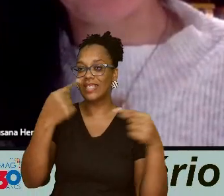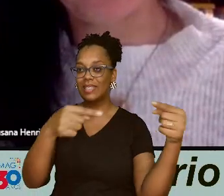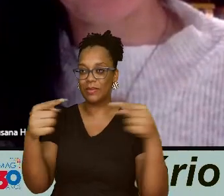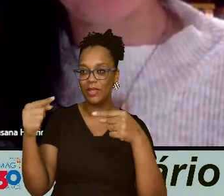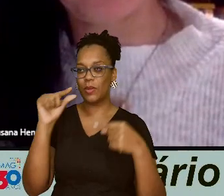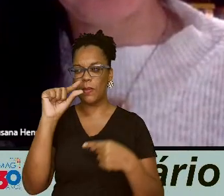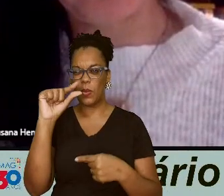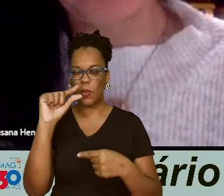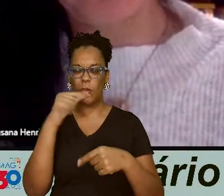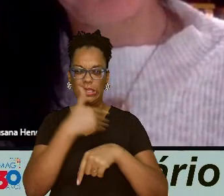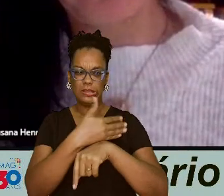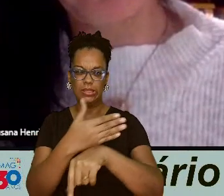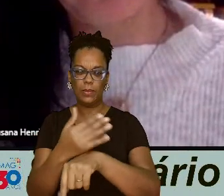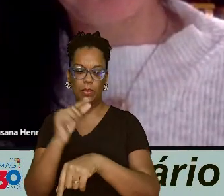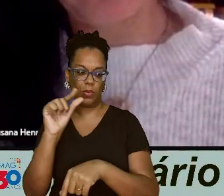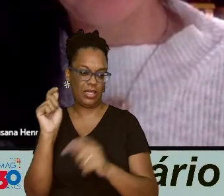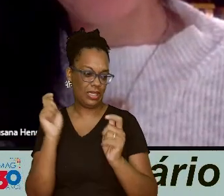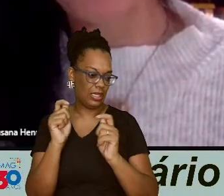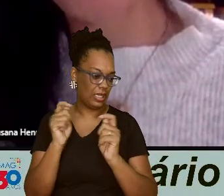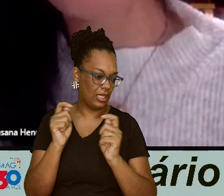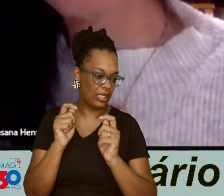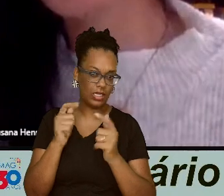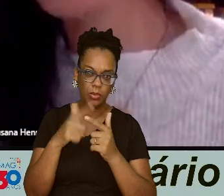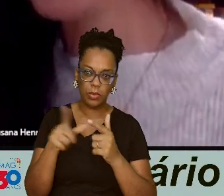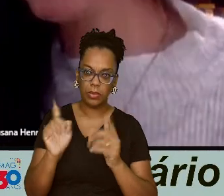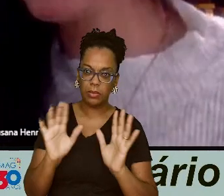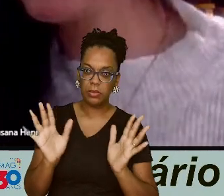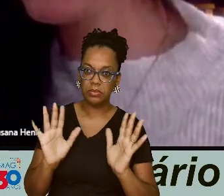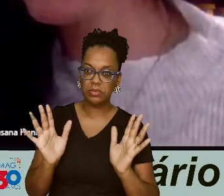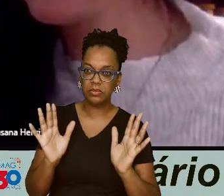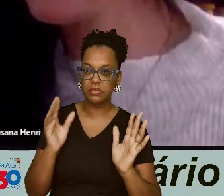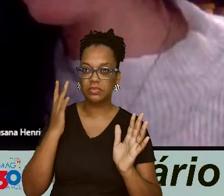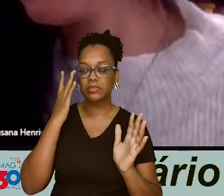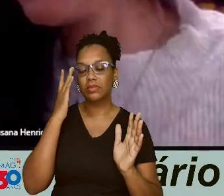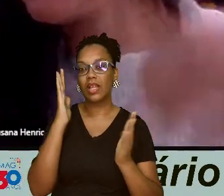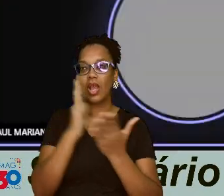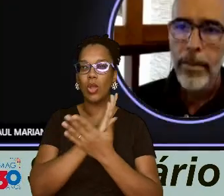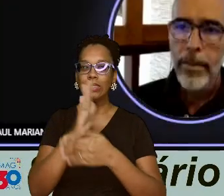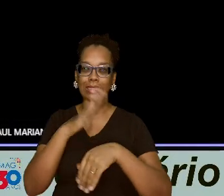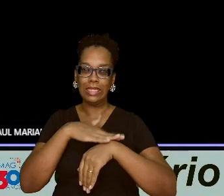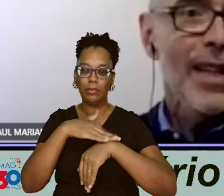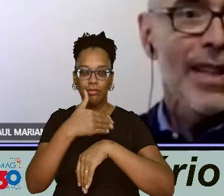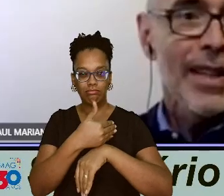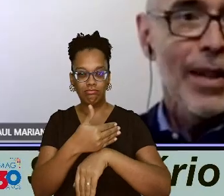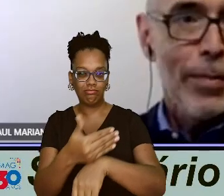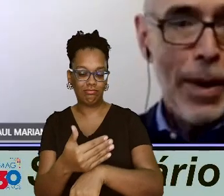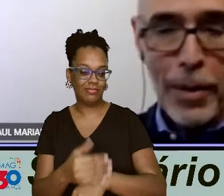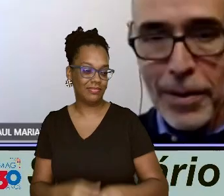que a gente atrase um pouquinho, não sei se há algum problema para alguém, alguns minutos a mais. Não.